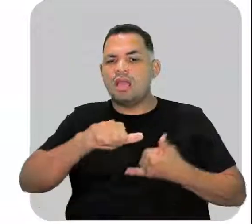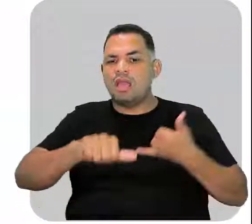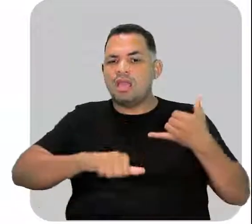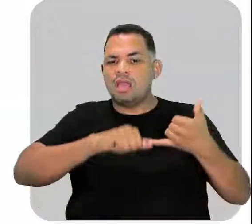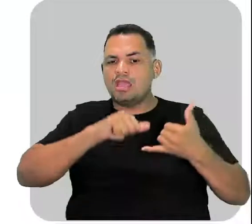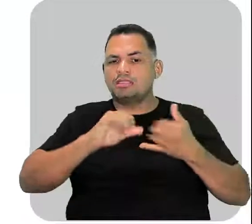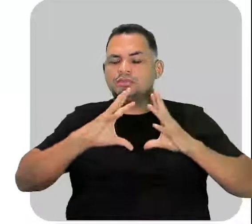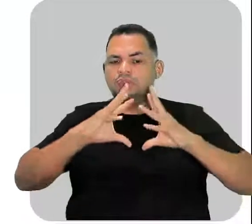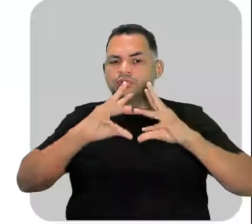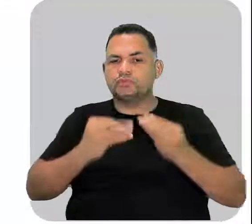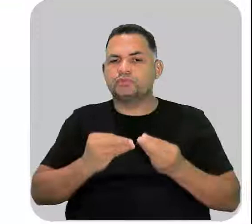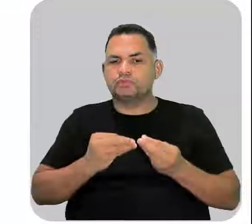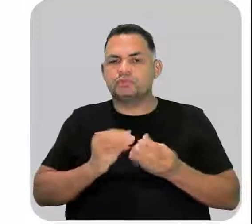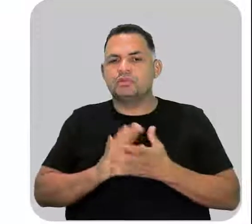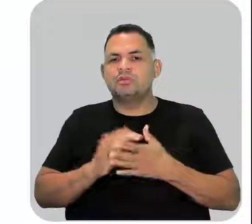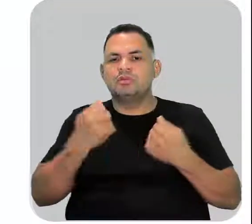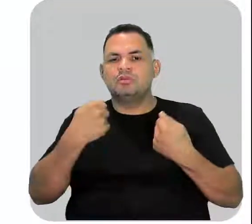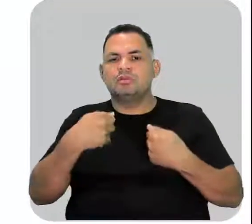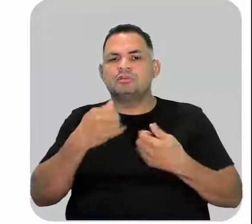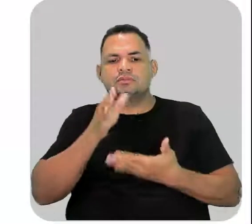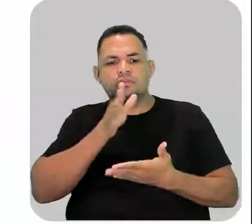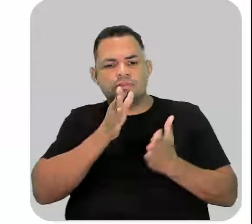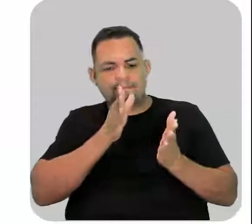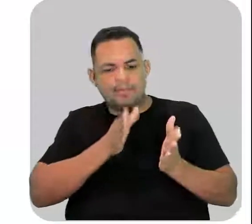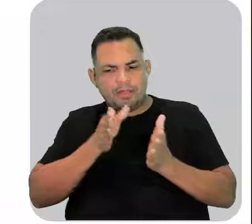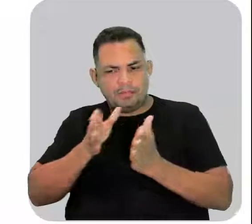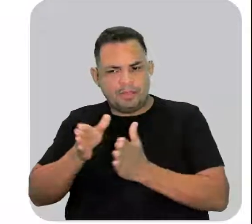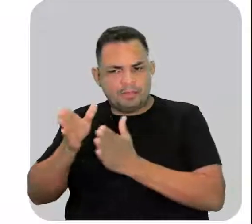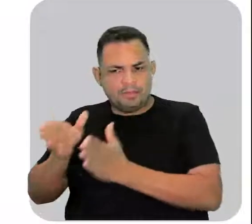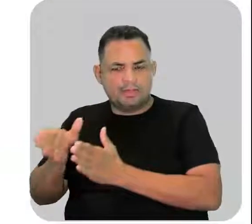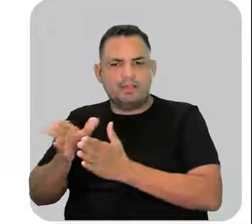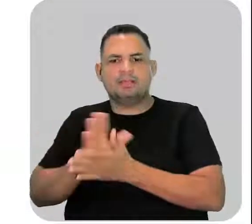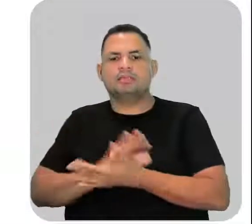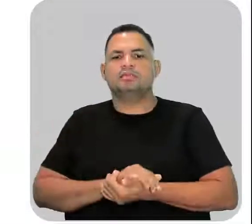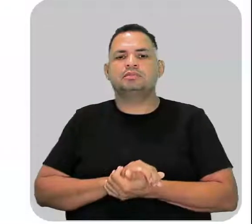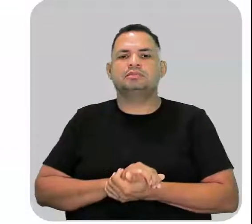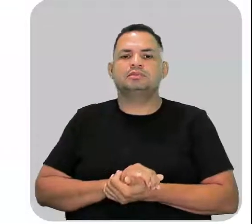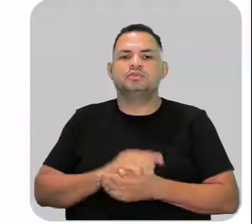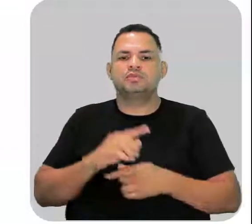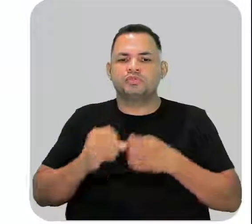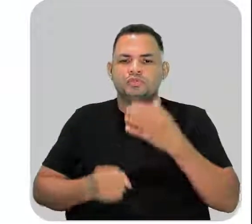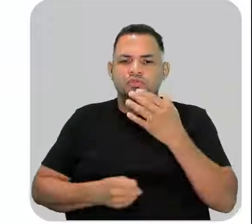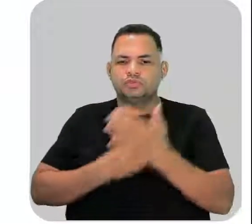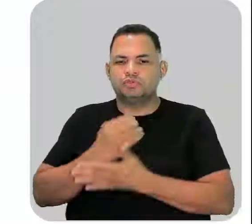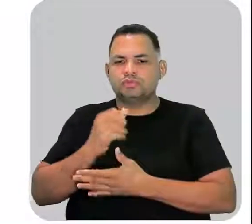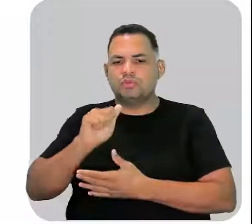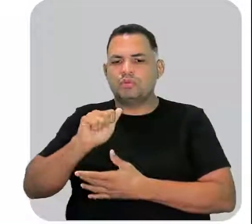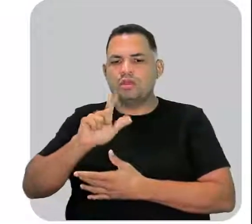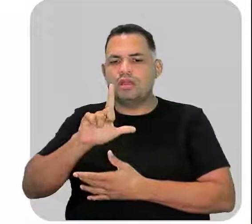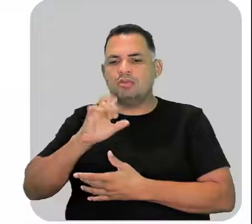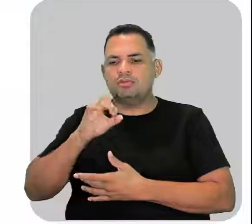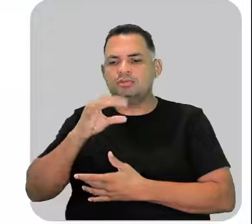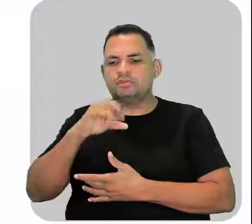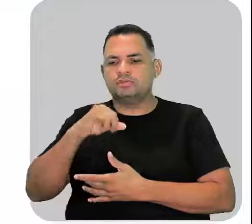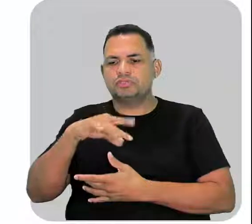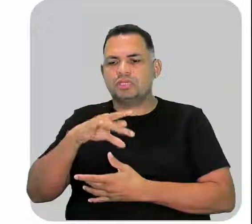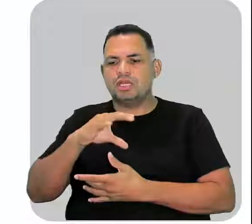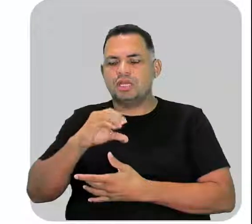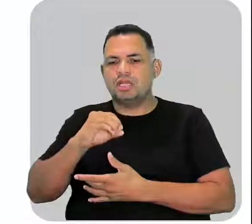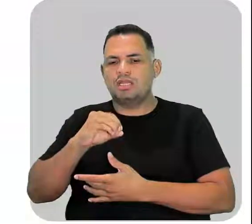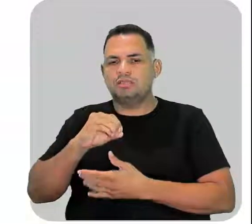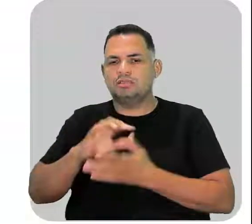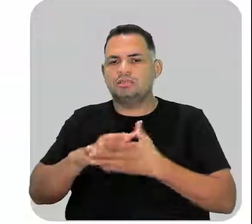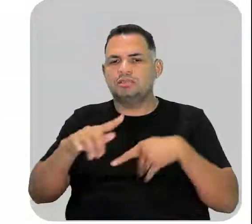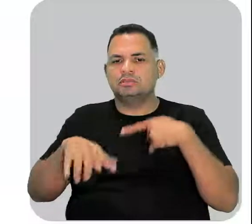totalmente. Então, você pode fazer em etapas. Vai dar origem a um alceno, depois vai reagir de novo e vai dar origem a